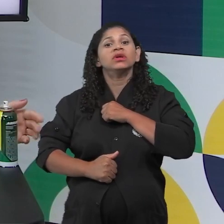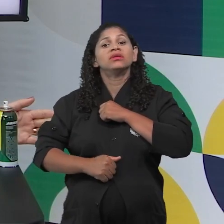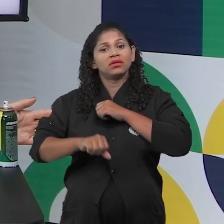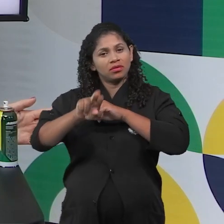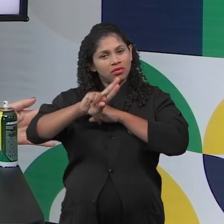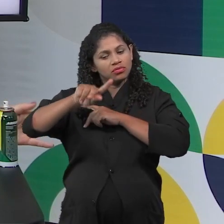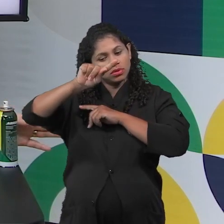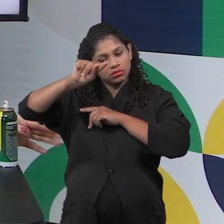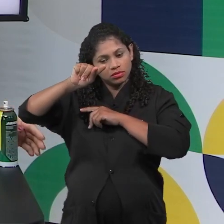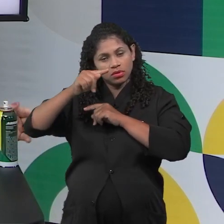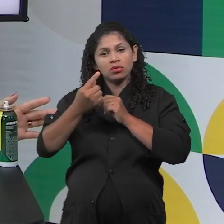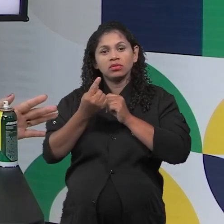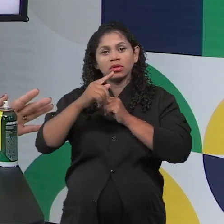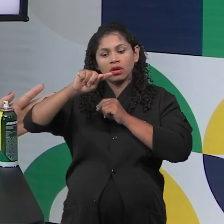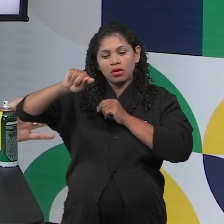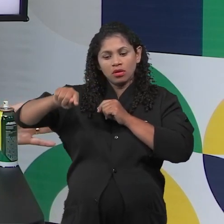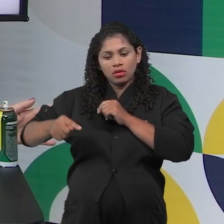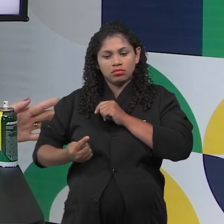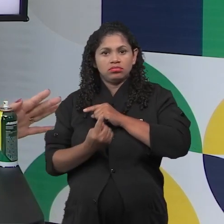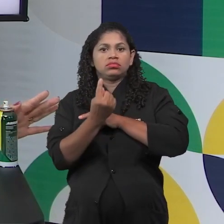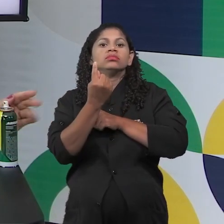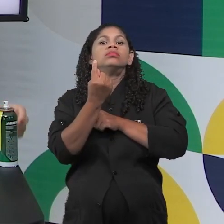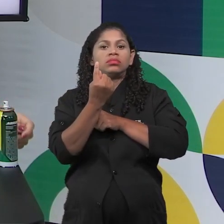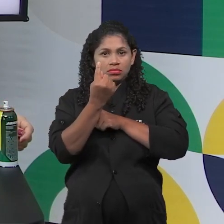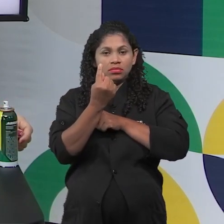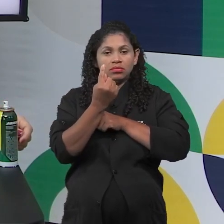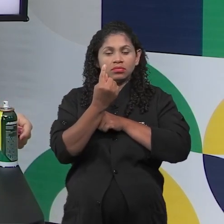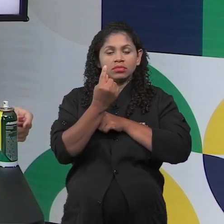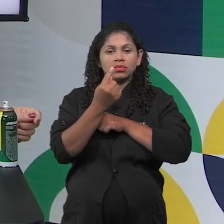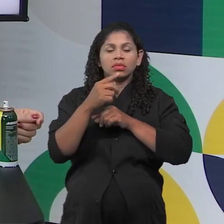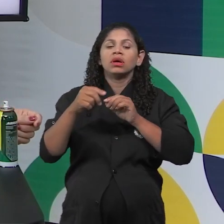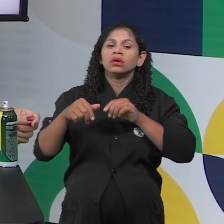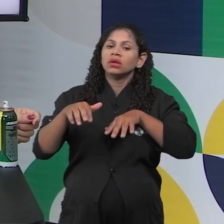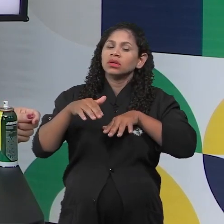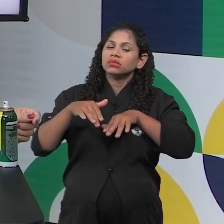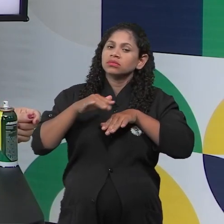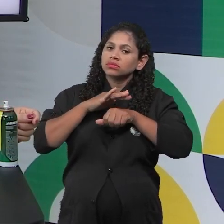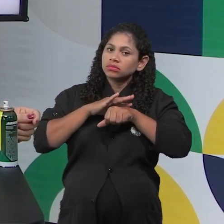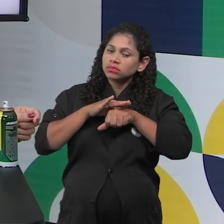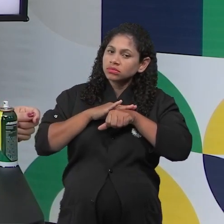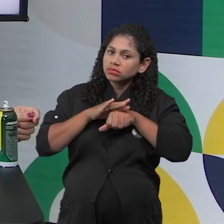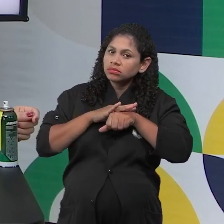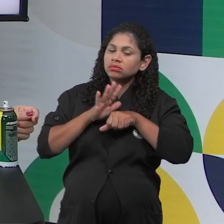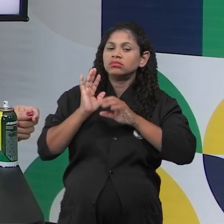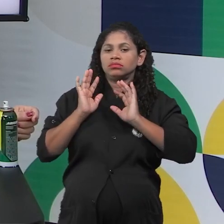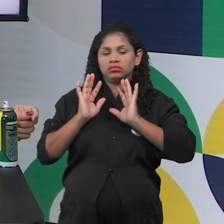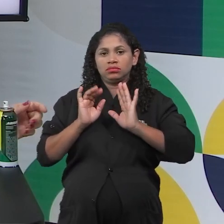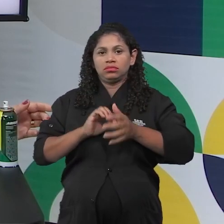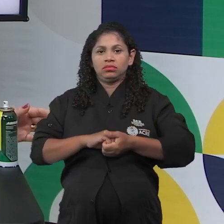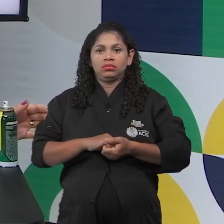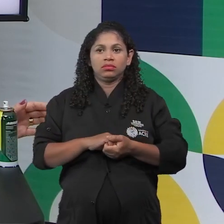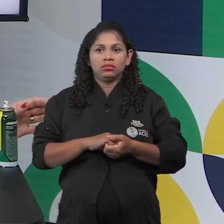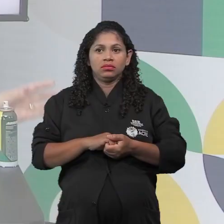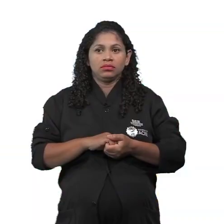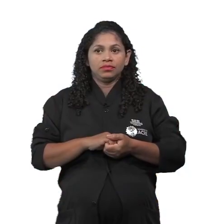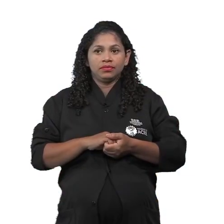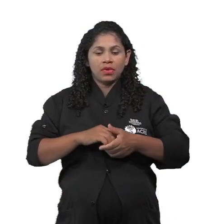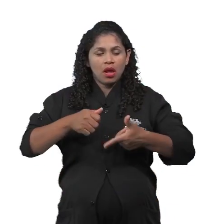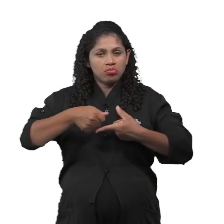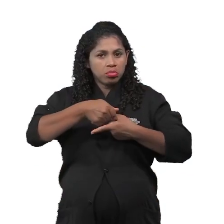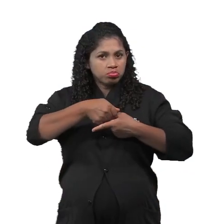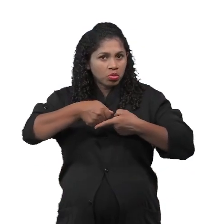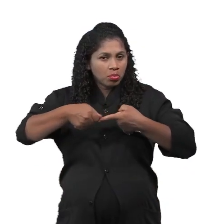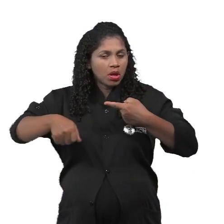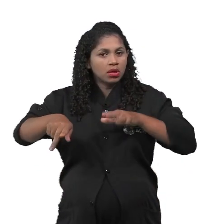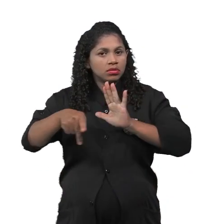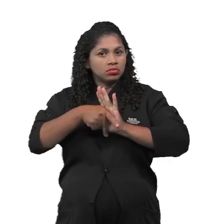que é para tratar candidíase e outros problemas ali relacionados à saúde feminina. E agora a